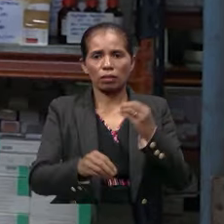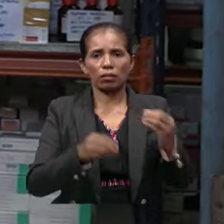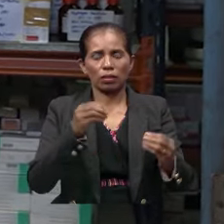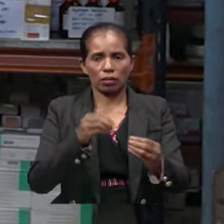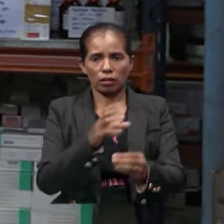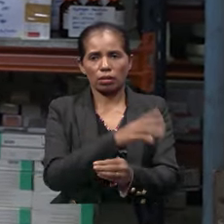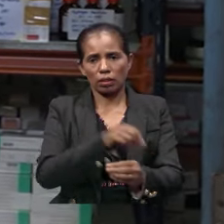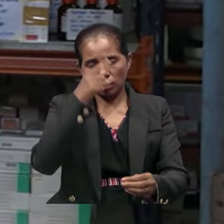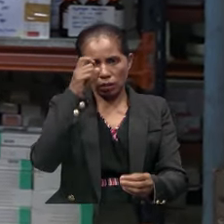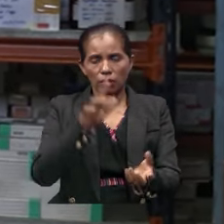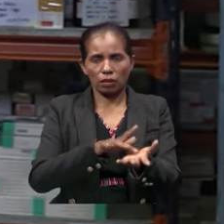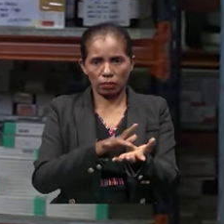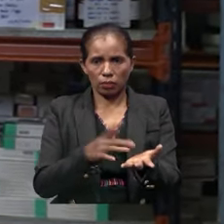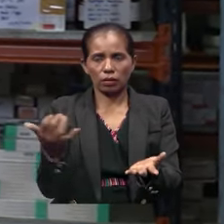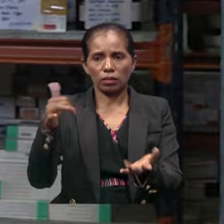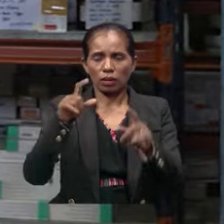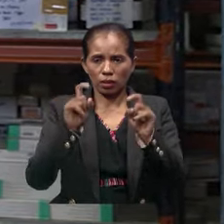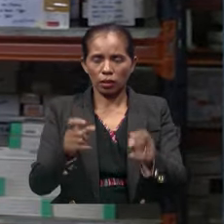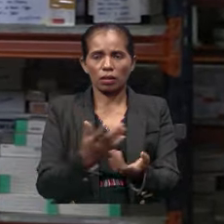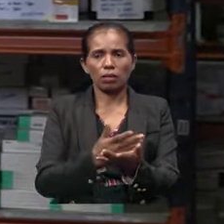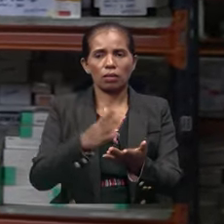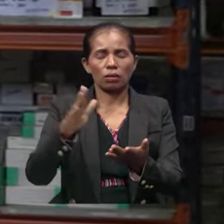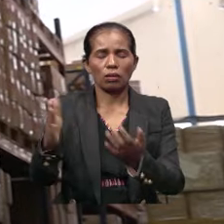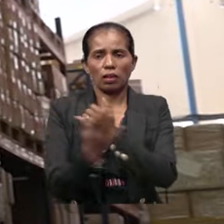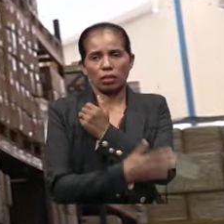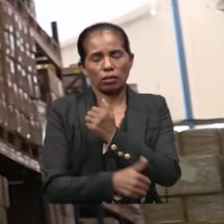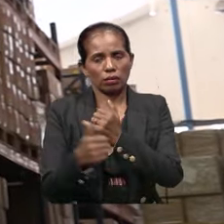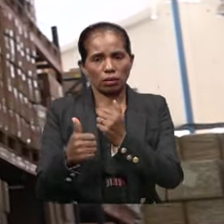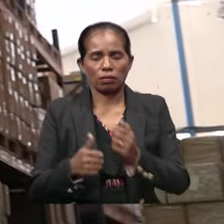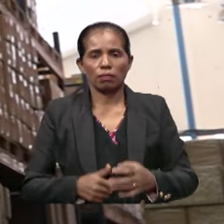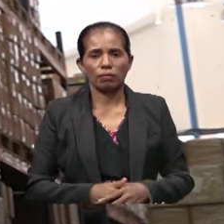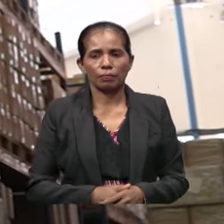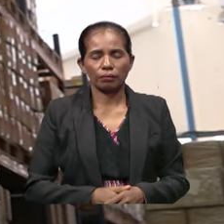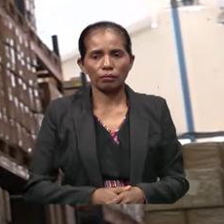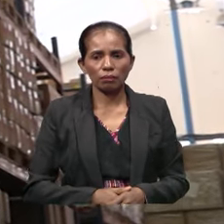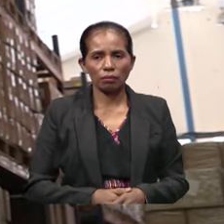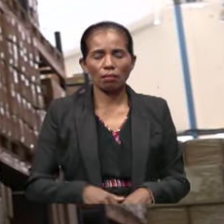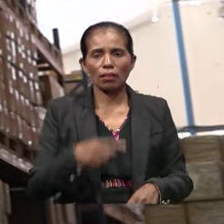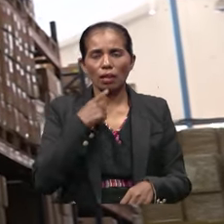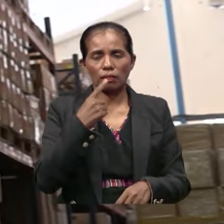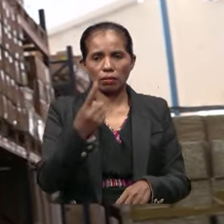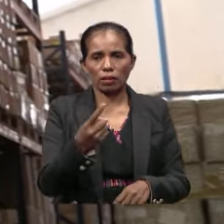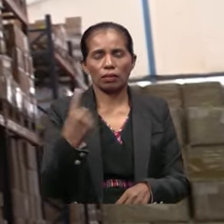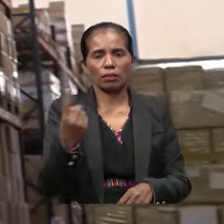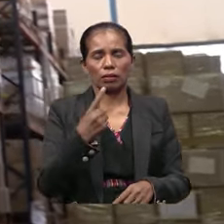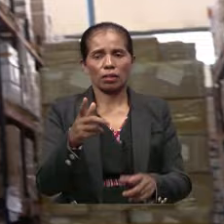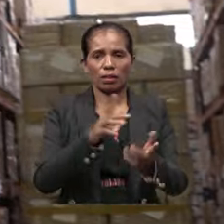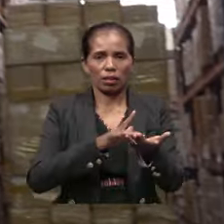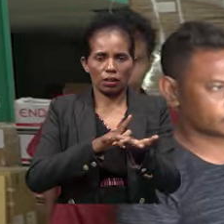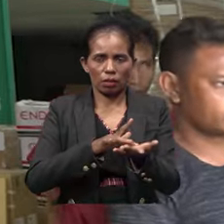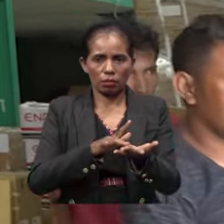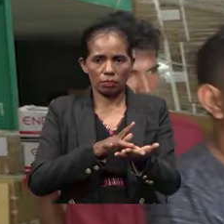né também Moruc será né tem que sossa e ir estrangeiro. A tu explica de estou que moro que